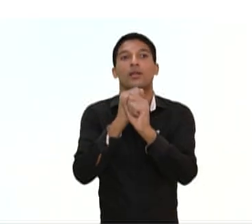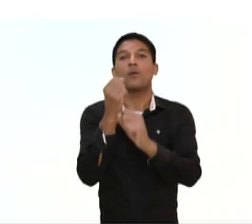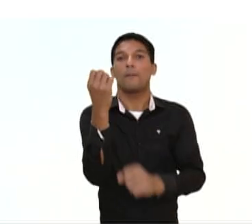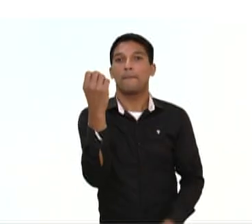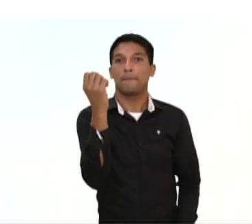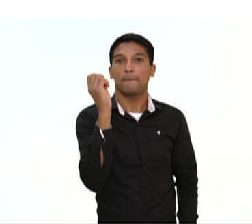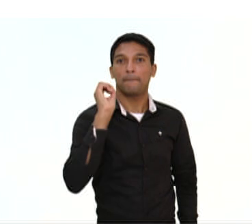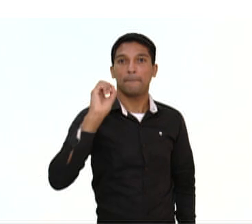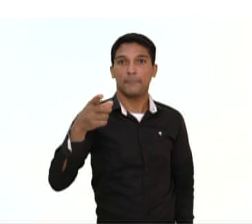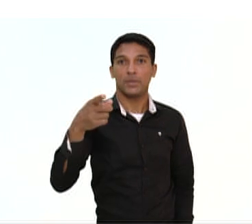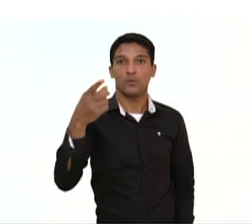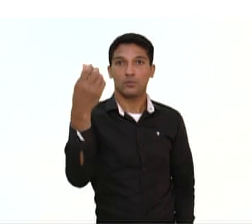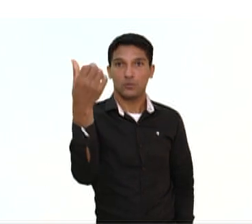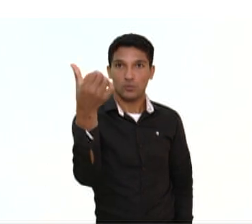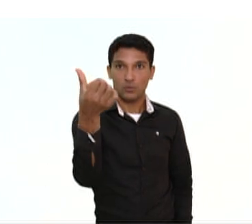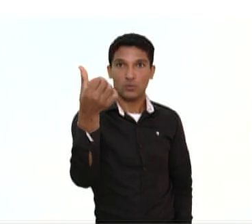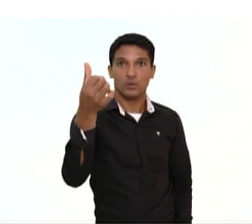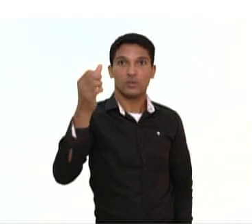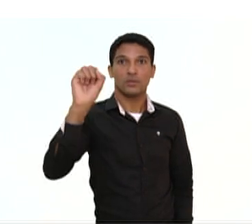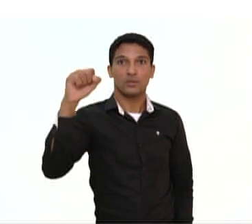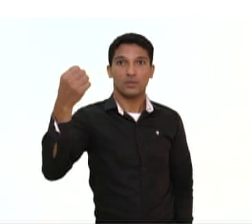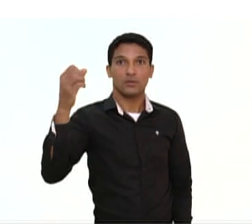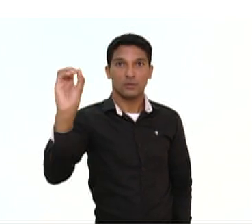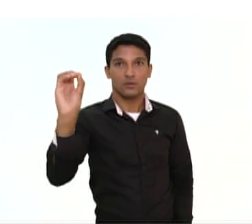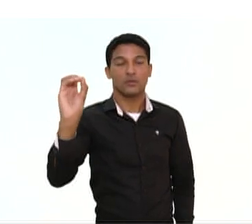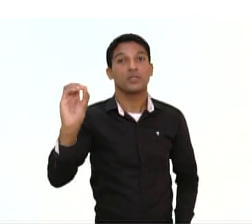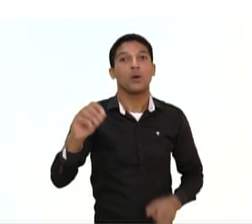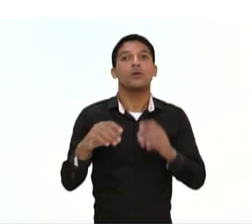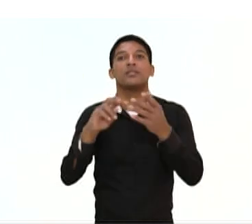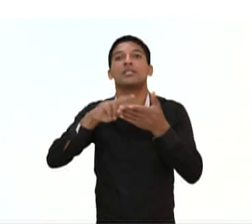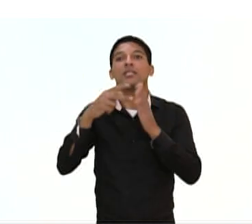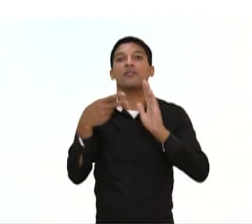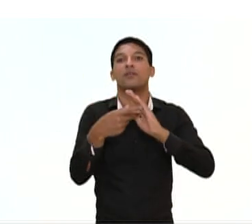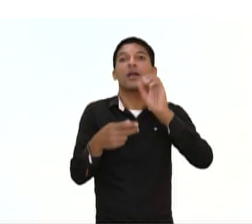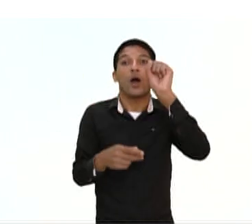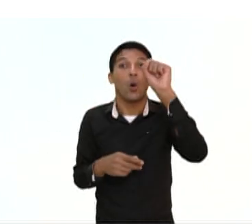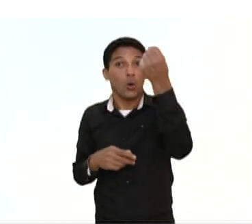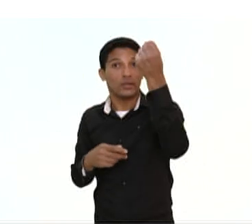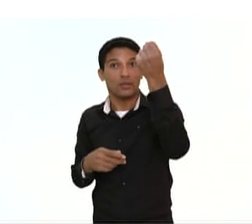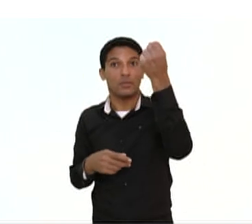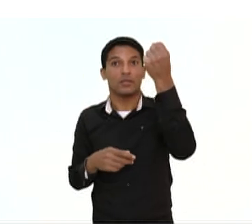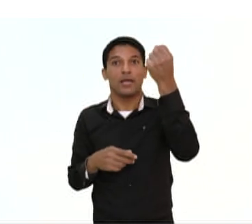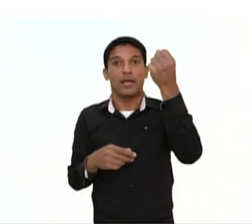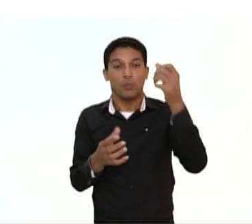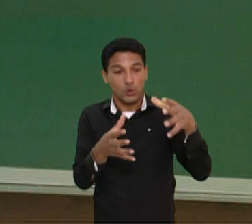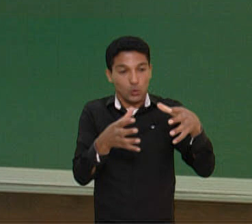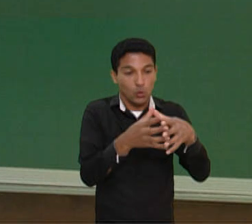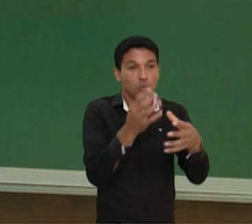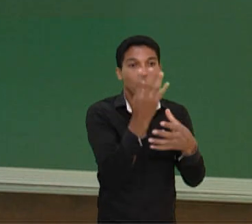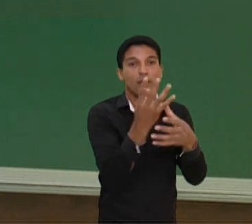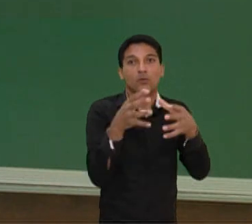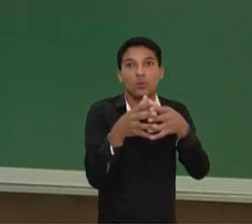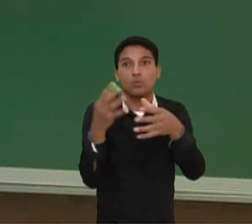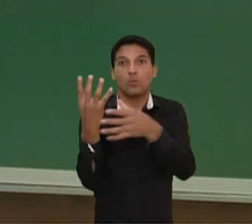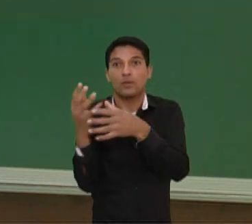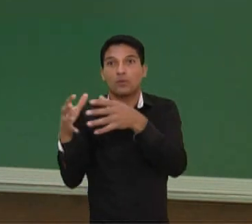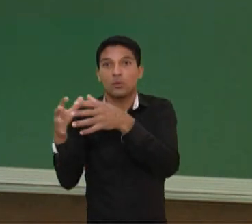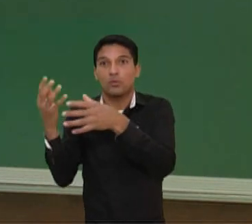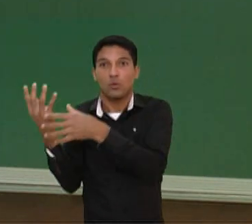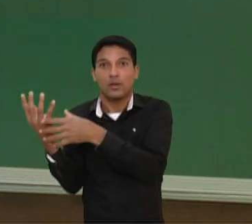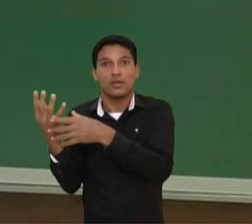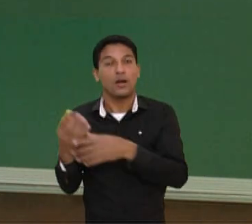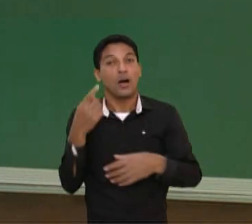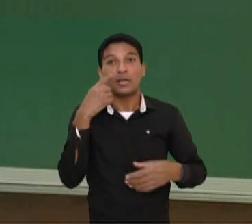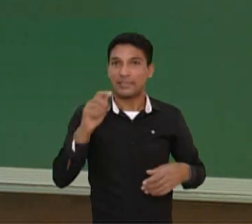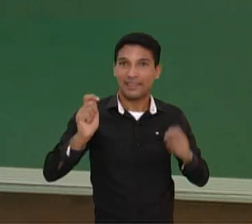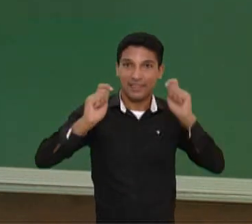1.680. Ou seja, se eu tivesse 8 elementos para agrupar de 4 em 4 em arranjo, onde a ordem é importante, eu